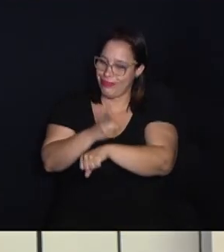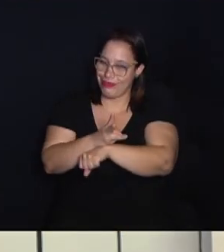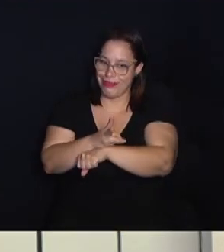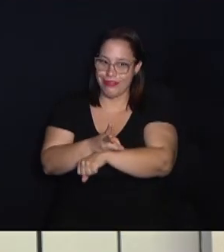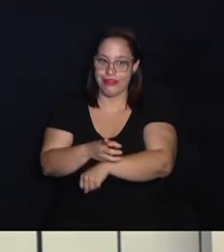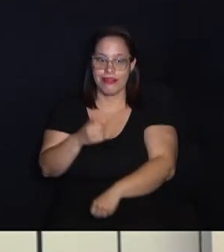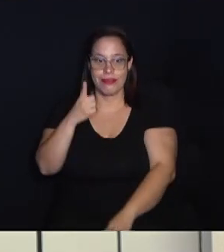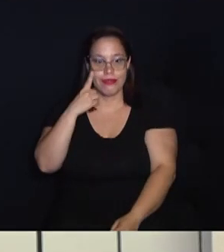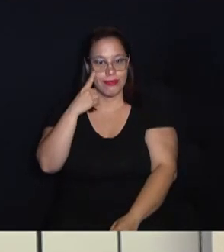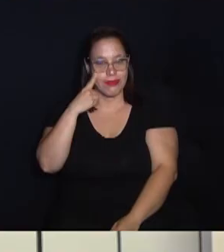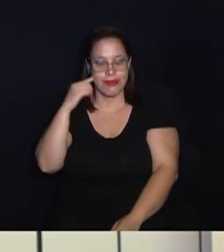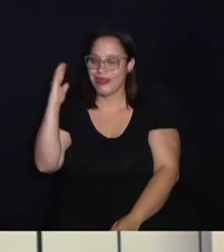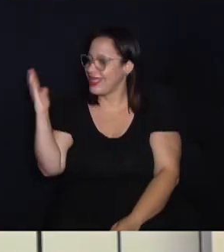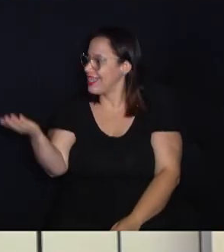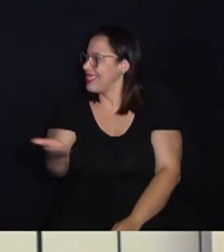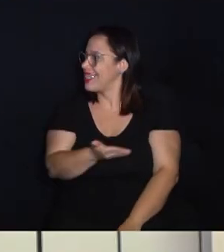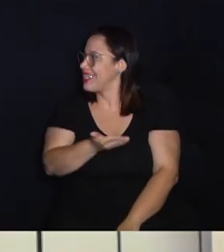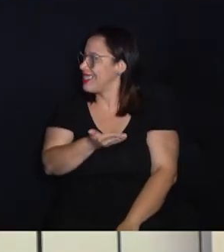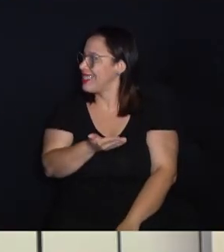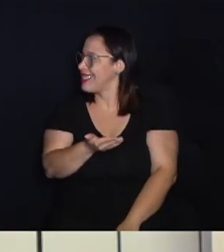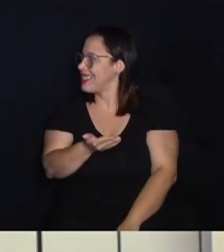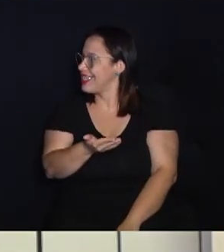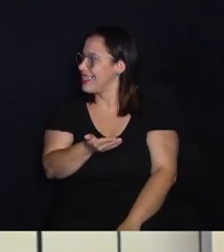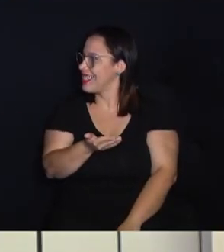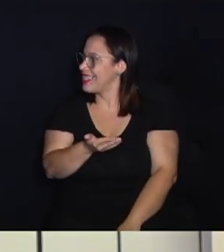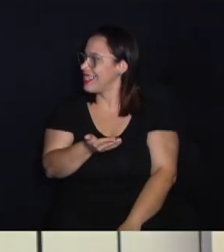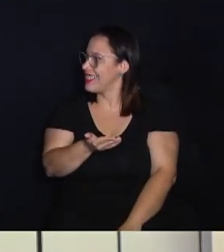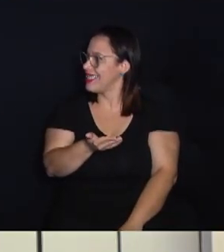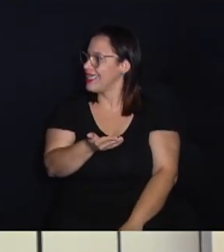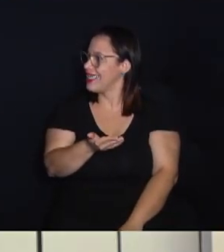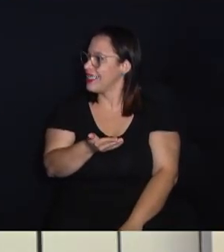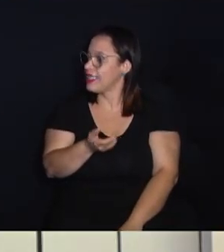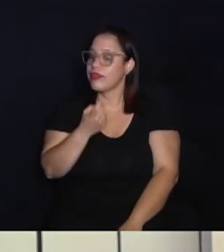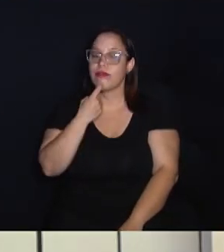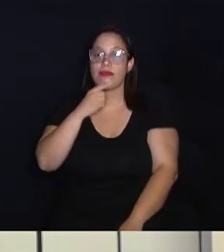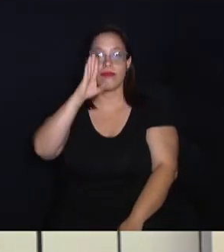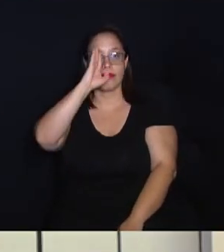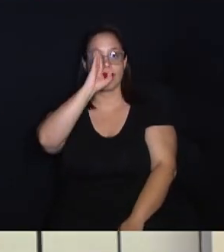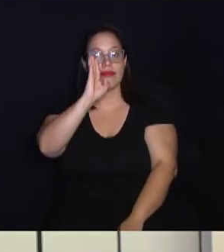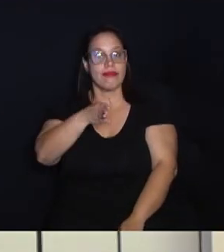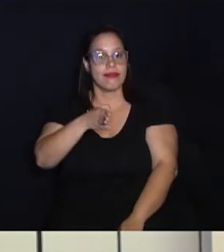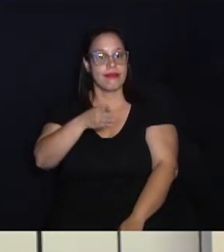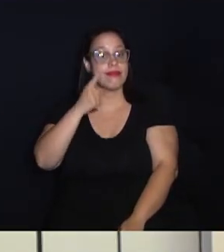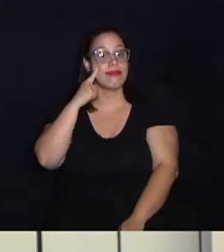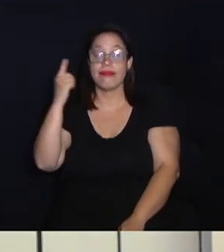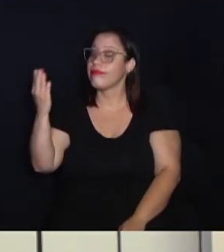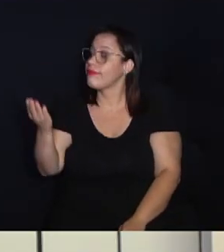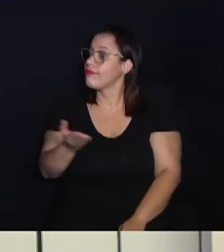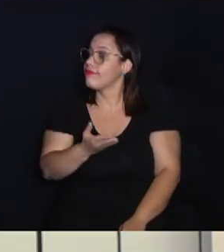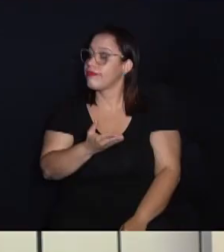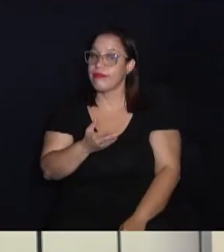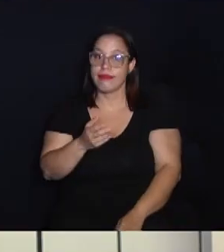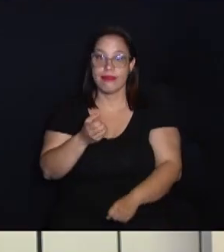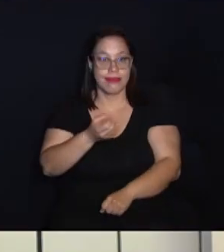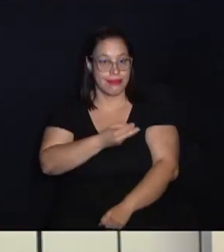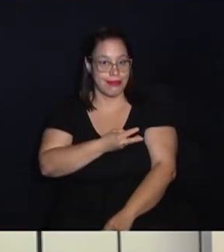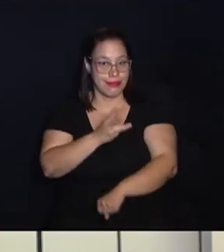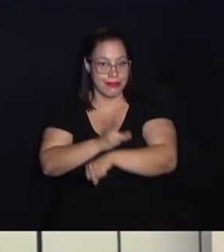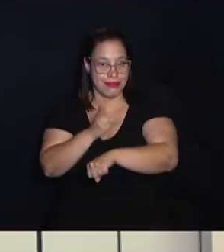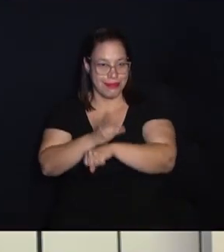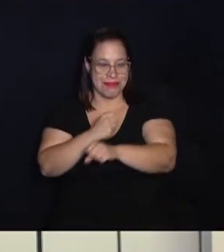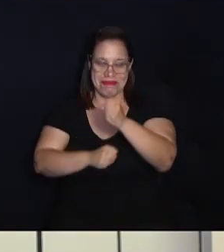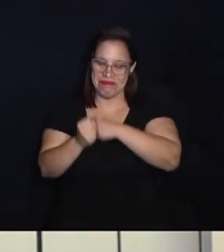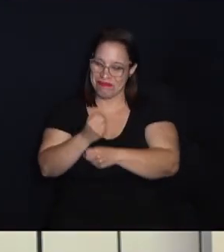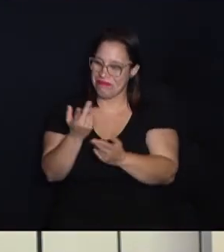WhatsApp, 19 é o nosso DDD. Para você que é de Campinas e região, pode ir direto. O número é o mesmo do ano